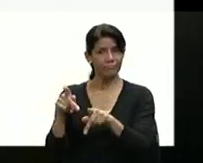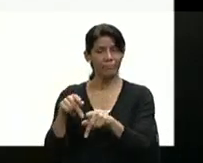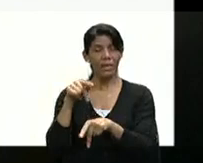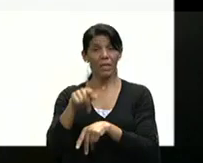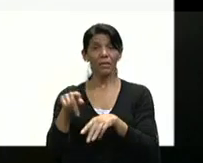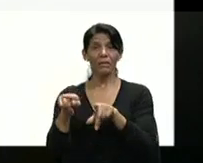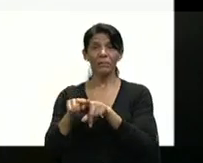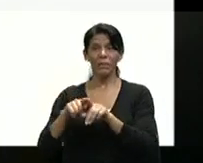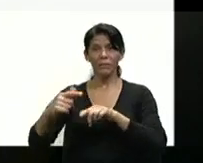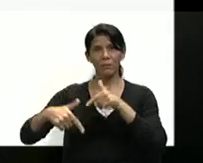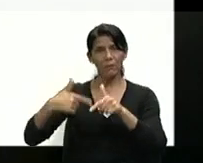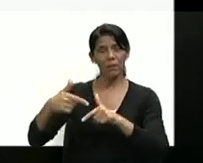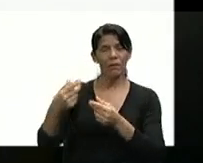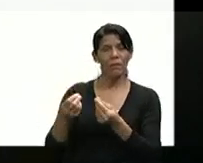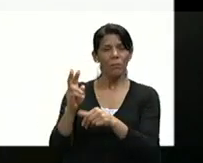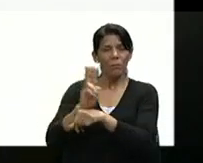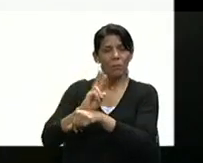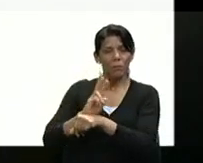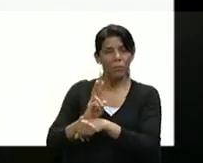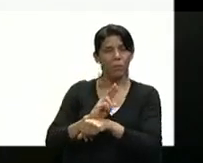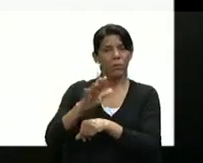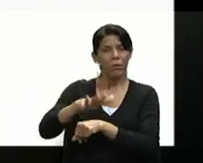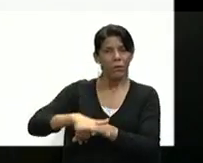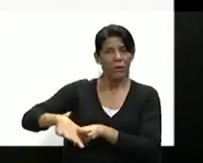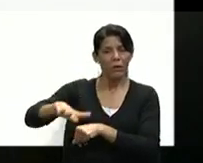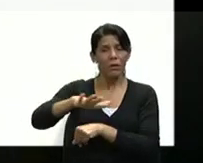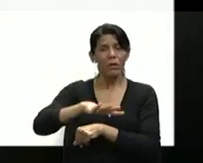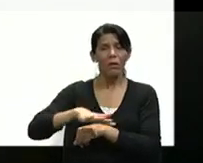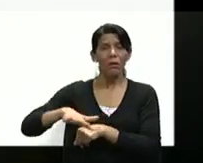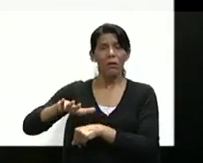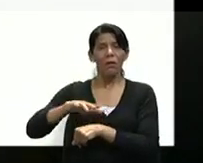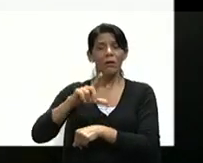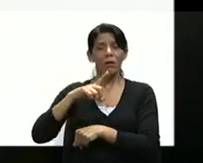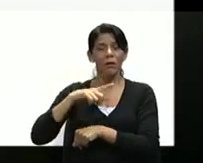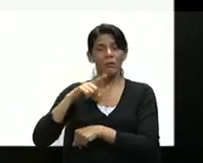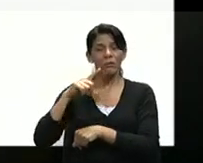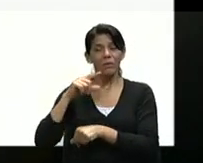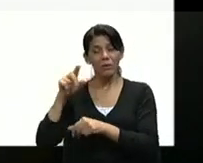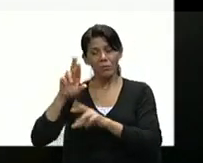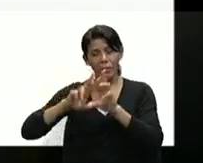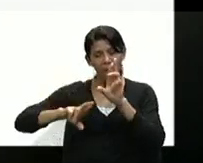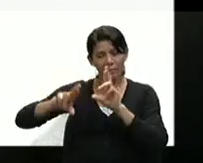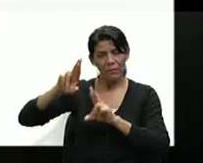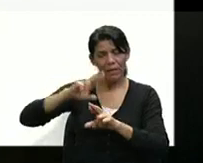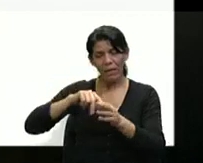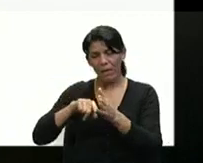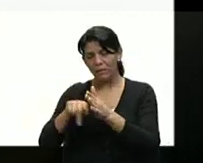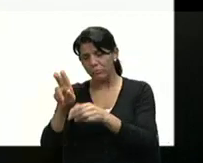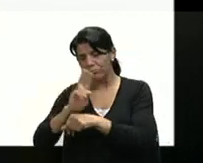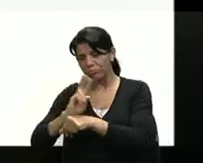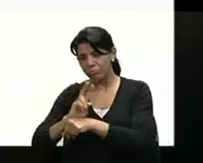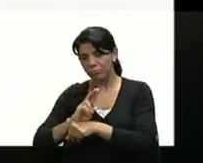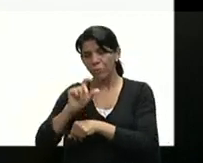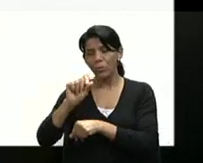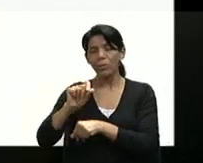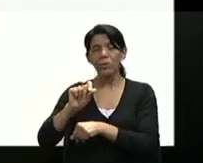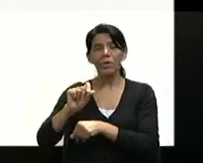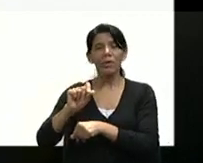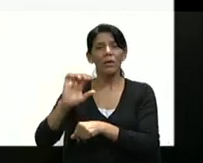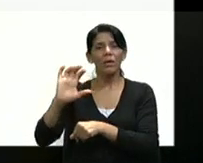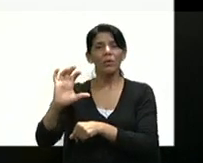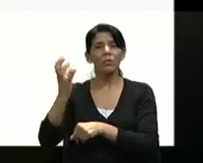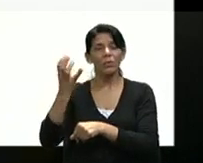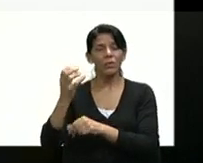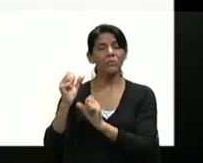Ela vai trabalhar também com vigilância sanitária, onde vai haver uma análise, uma fiscalização dos fatores